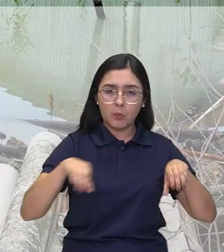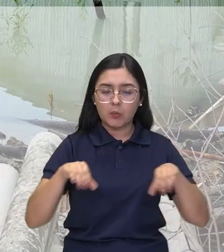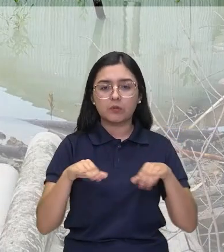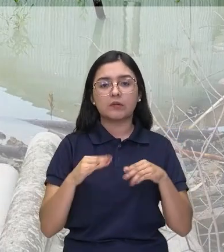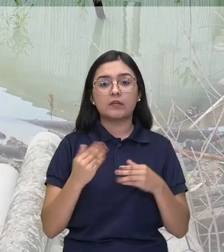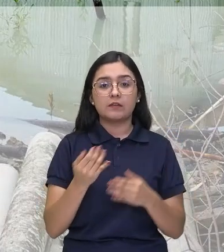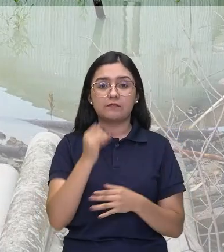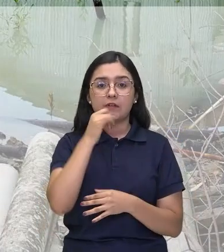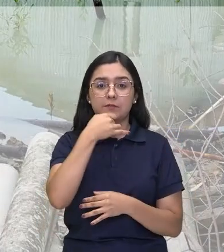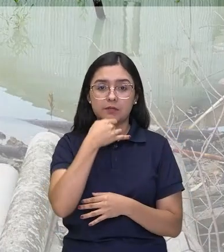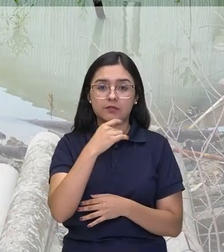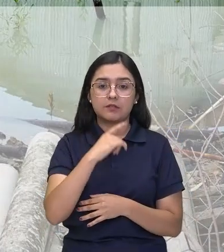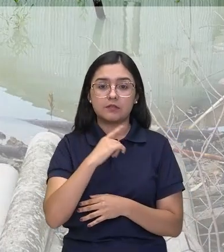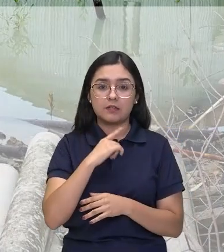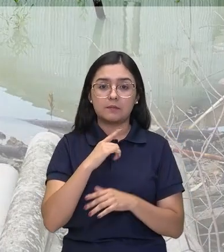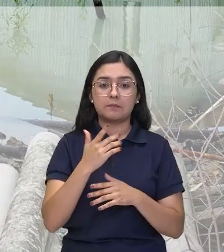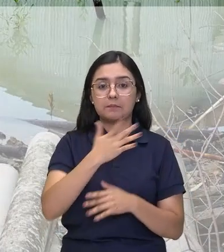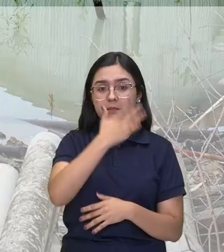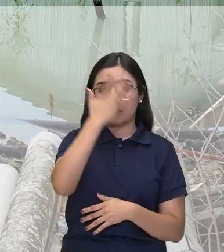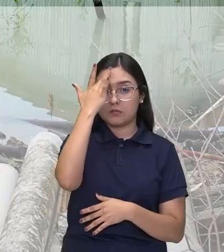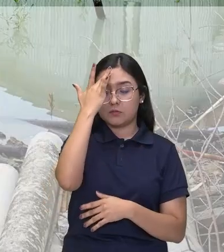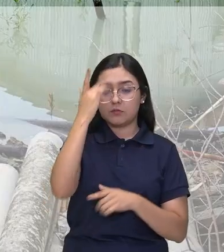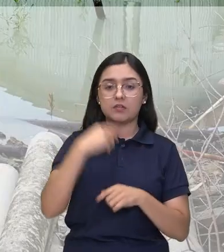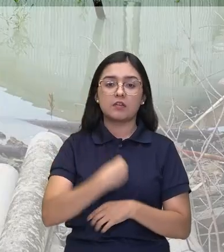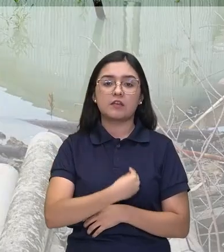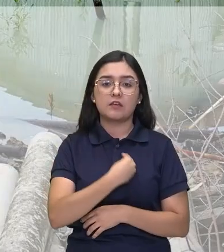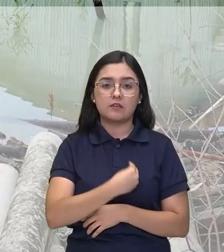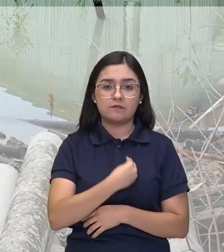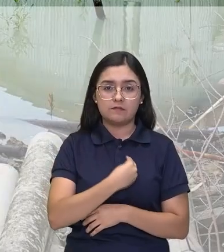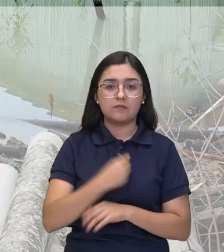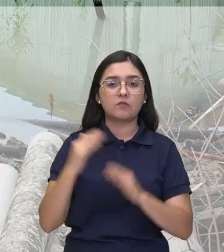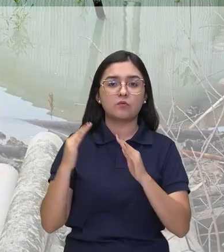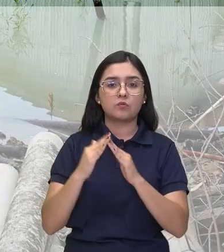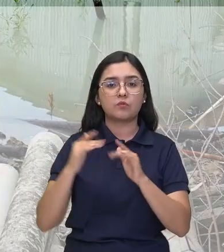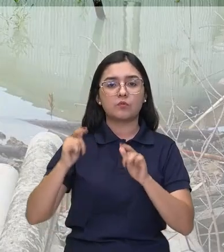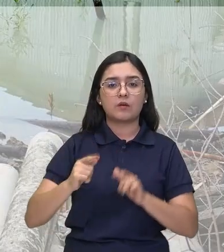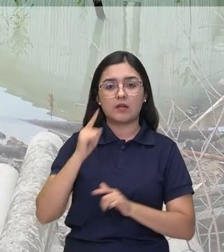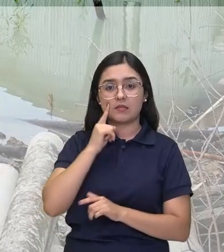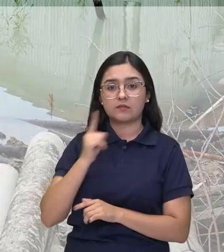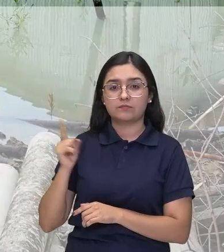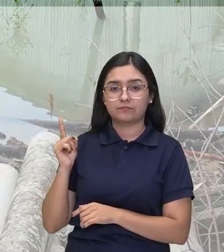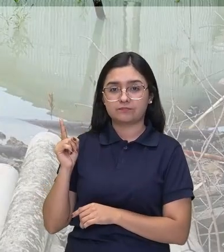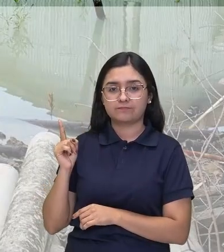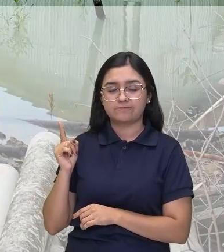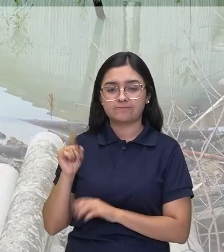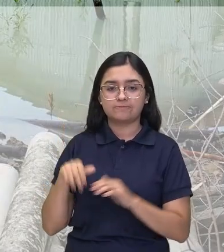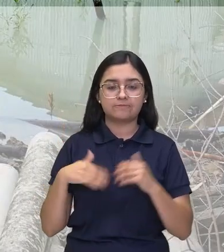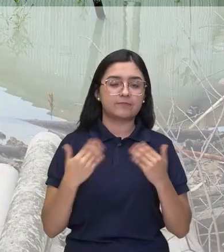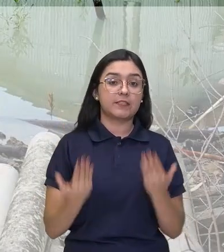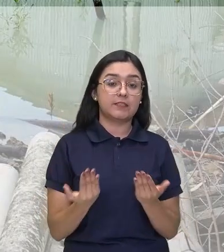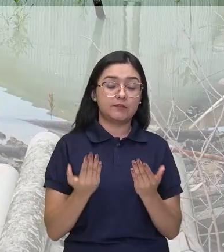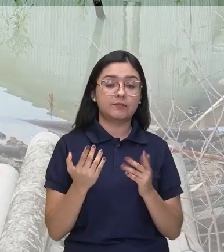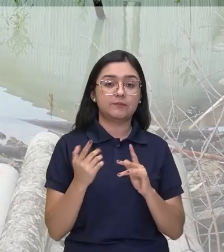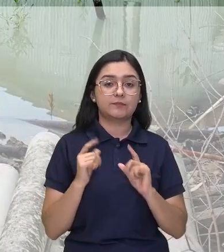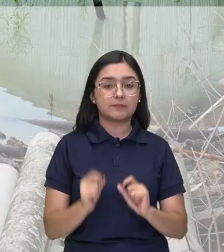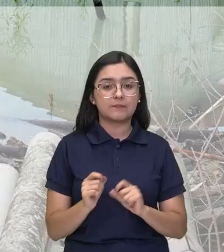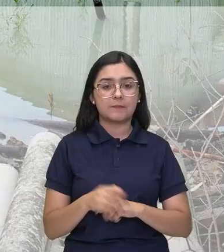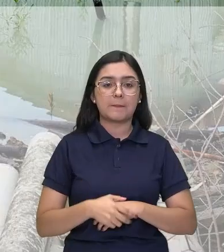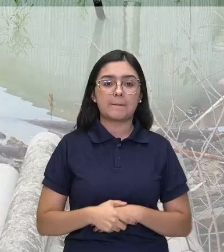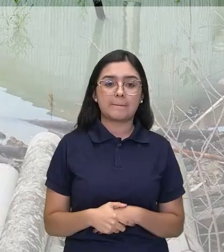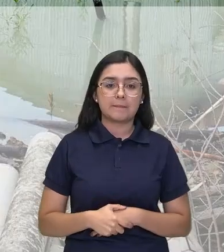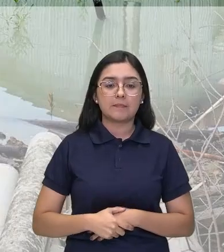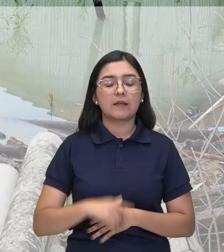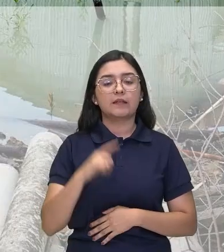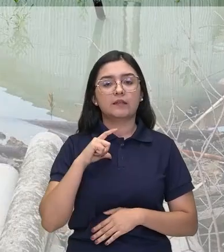infelizmente, acaba vindo parar para uma situação como essa aí, né, professor? Desses ambientes aqui. E aí, isso aqui gerou todo